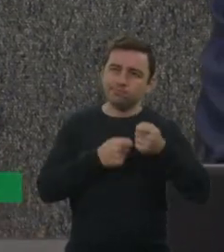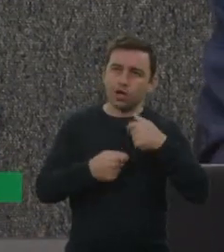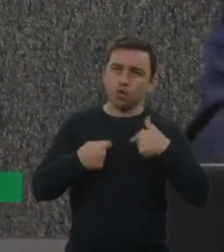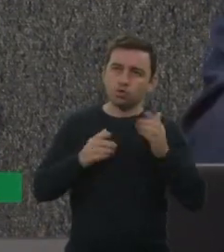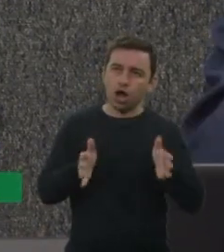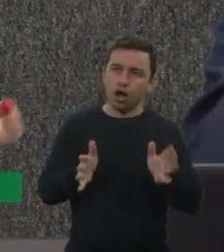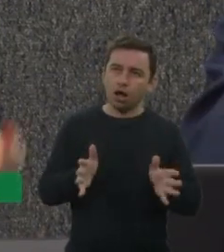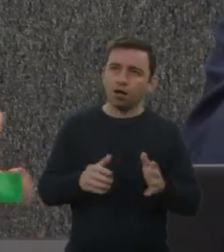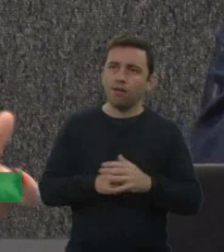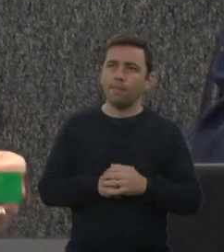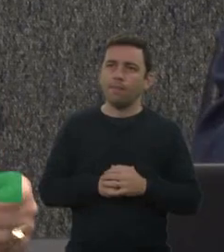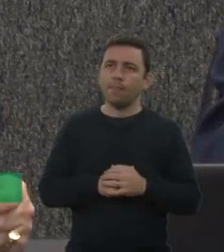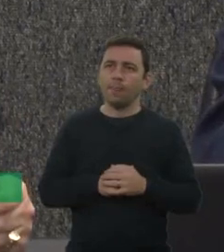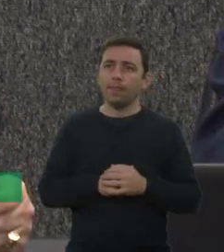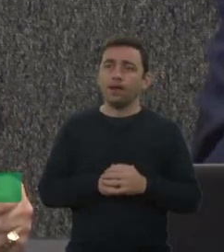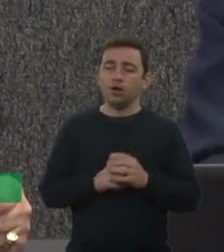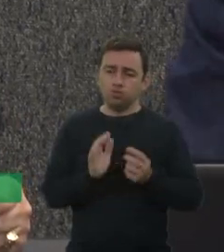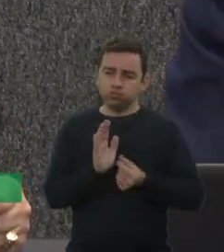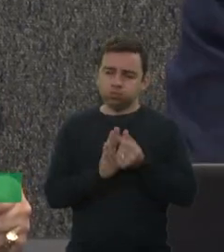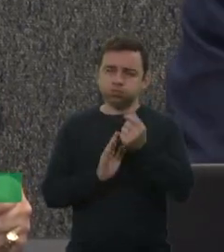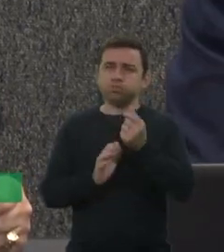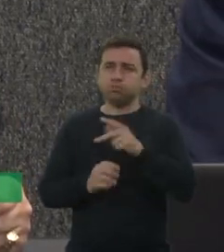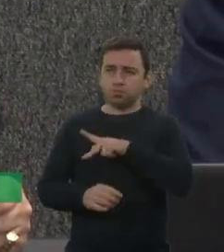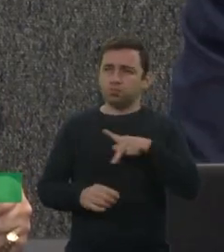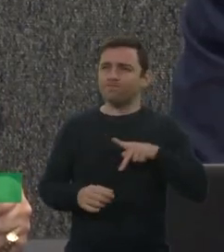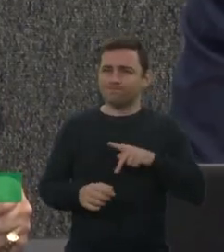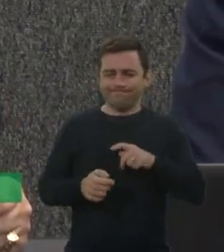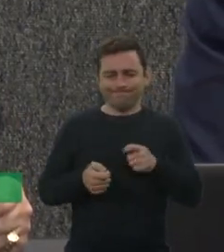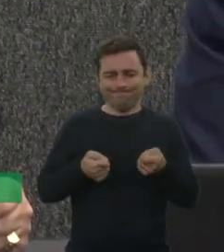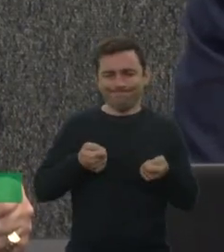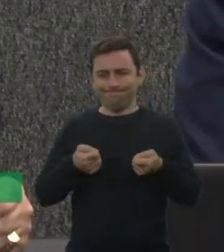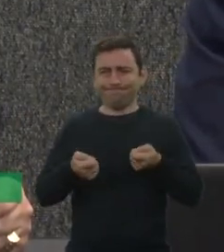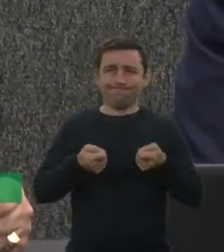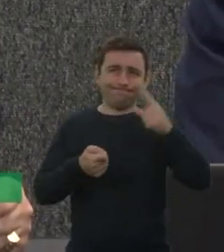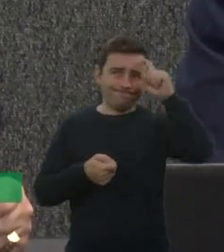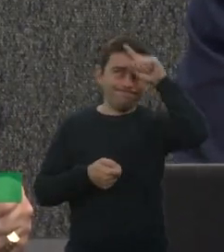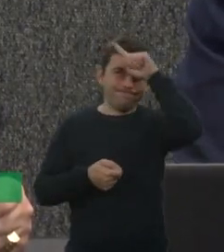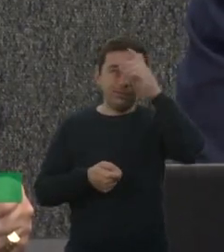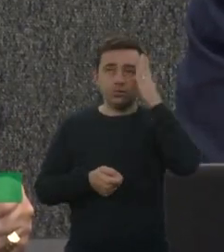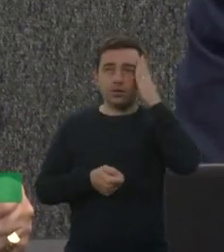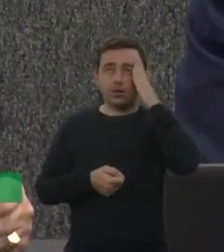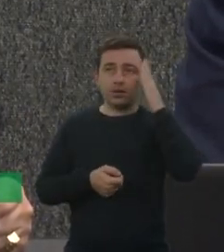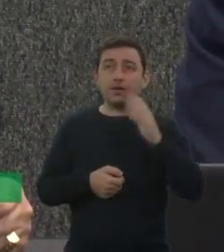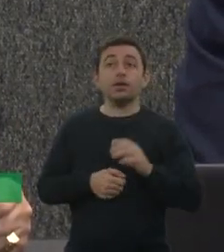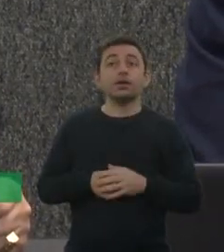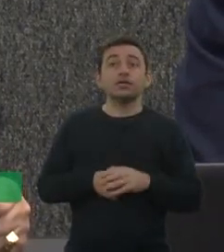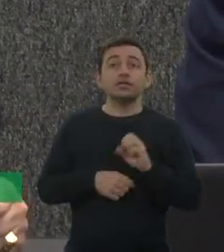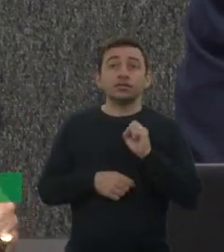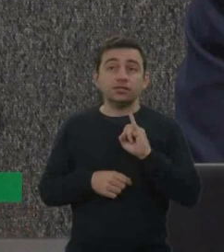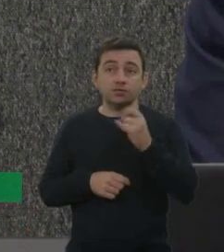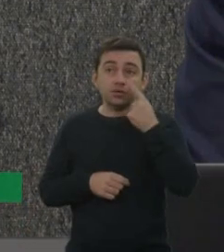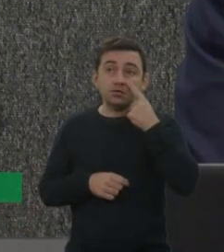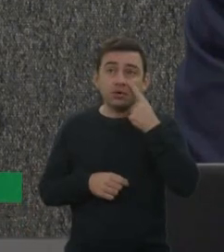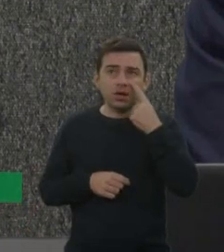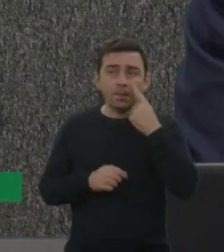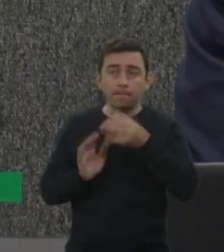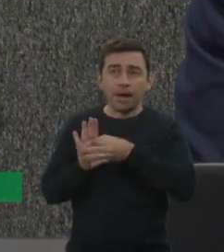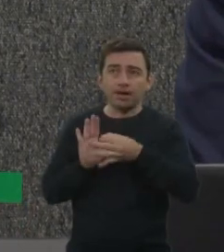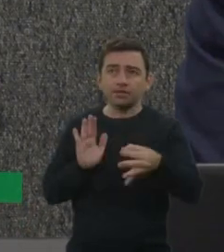A gente sabe que o orçamento público é limitado. Mas, quando você escuta um parecer que